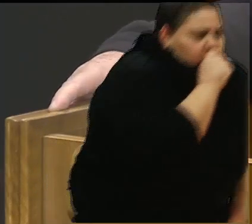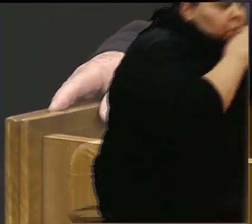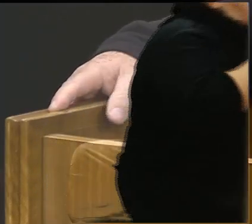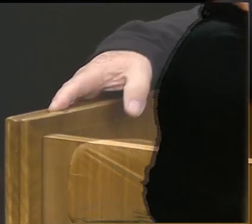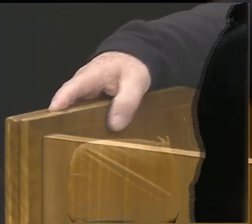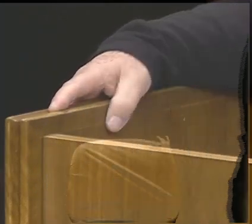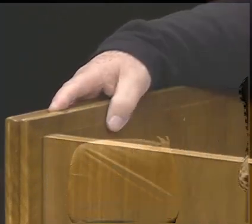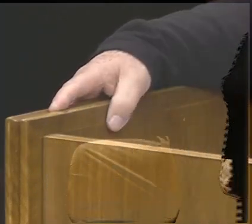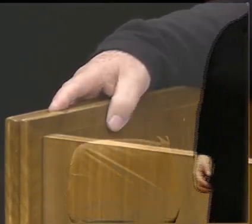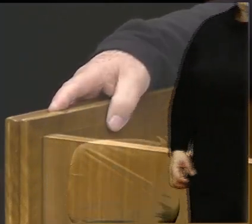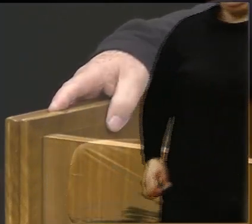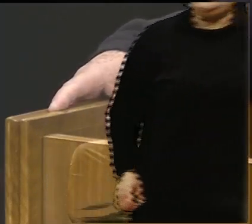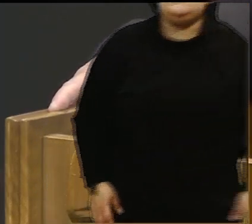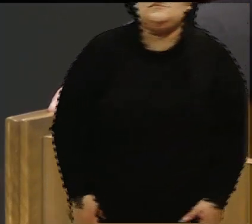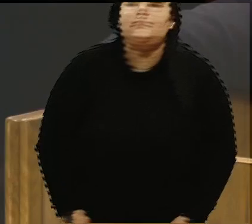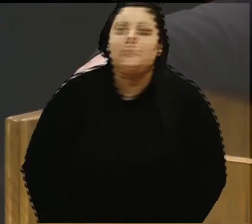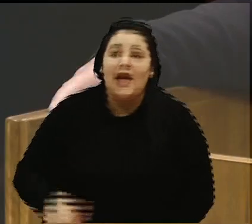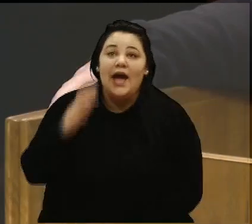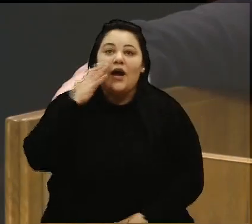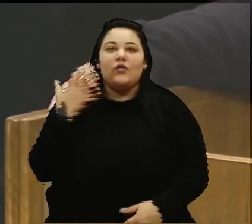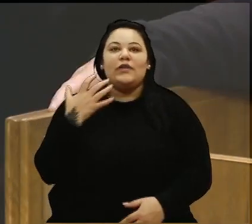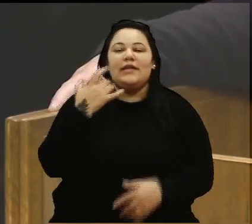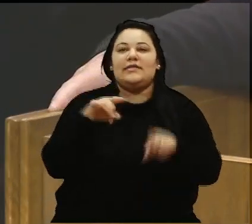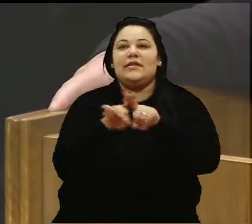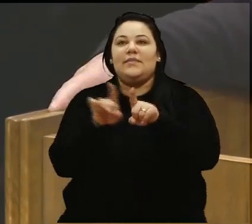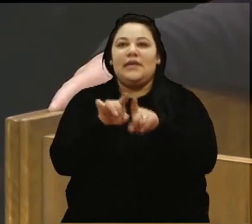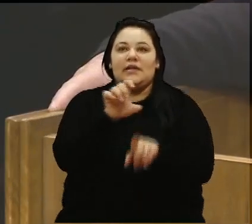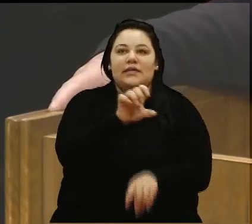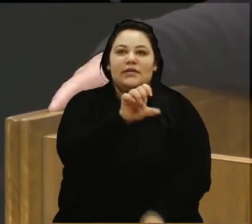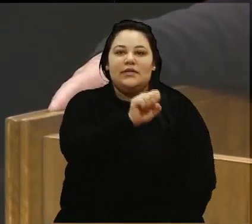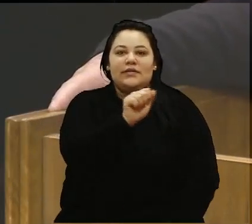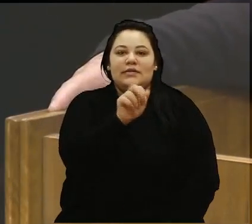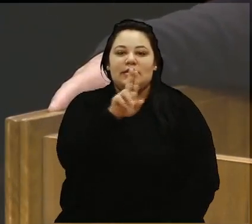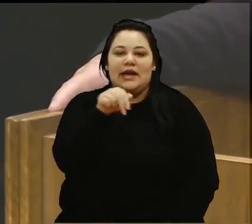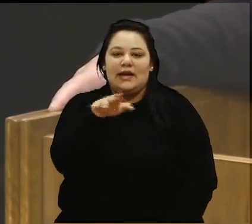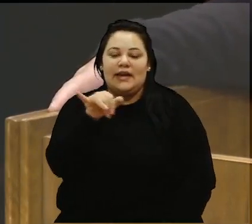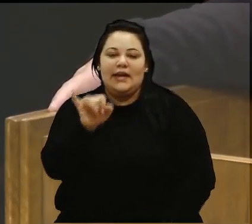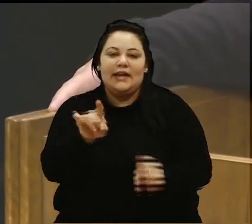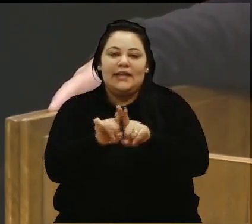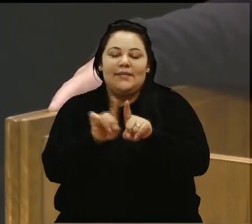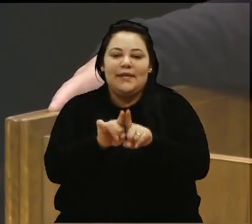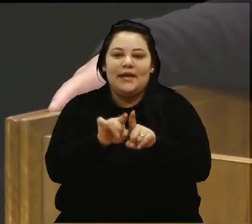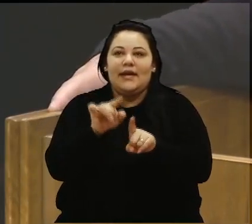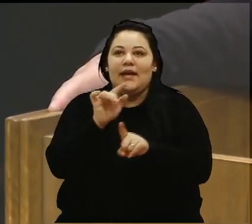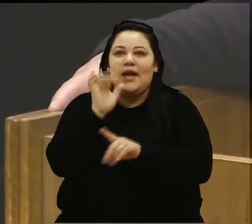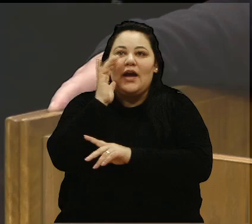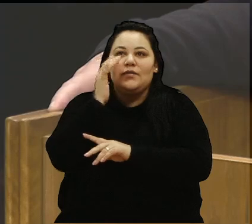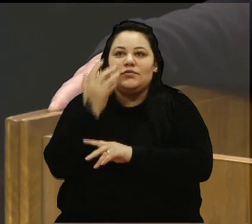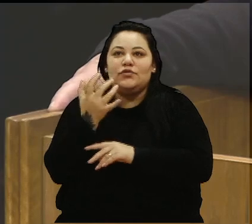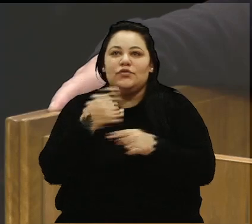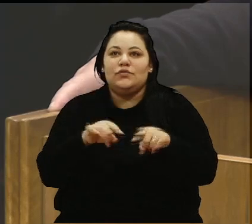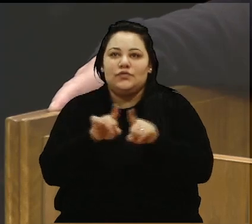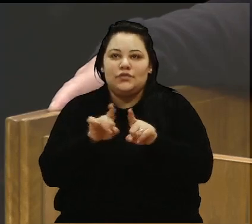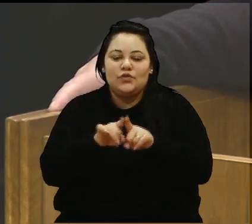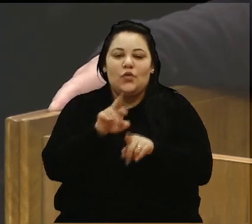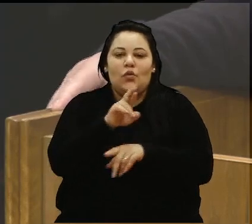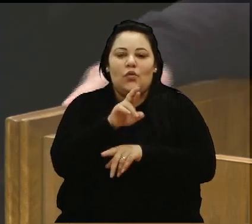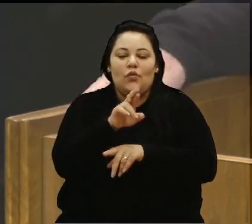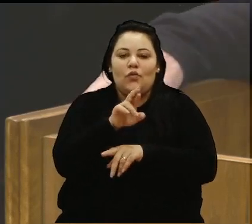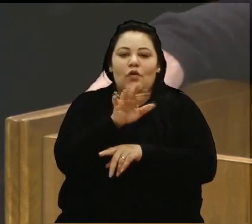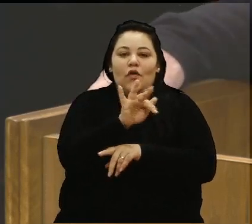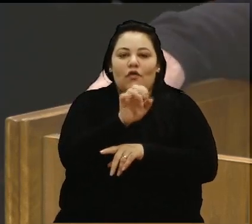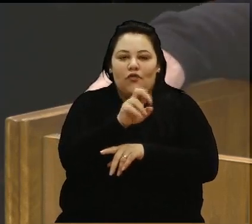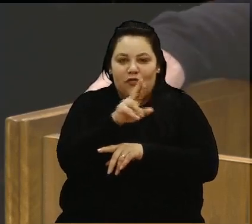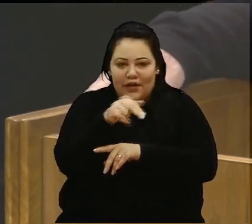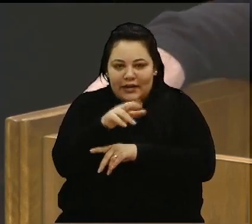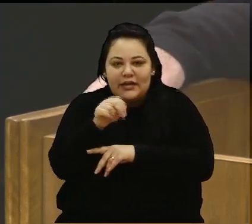governo Dilma, aconteceu com o Sarney, aconteceu com o Itamar Franco, aconteceu com o Fernando Henrique Cardoso. Se tu